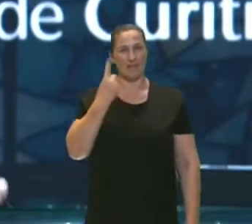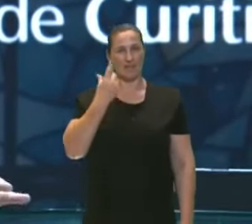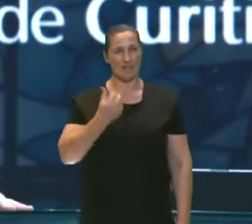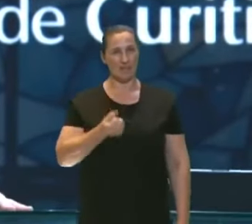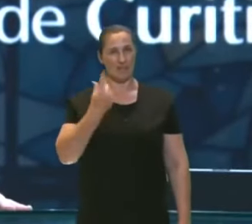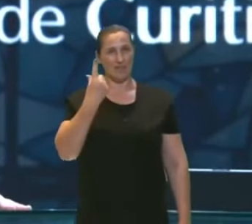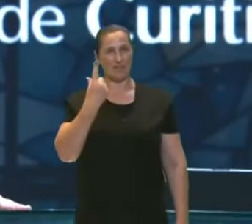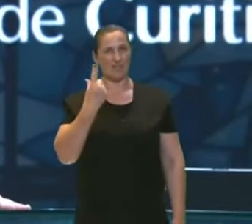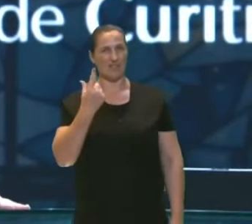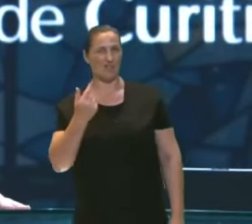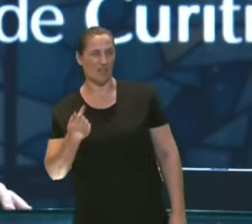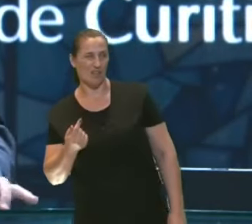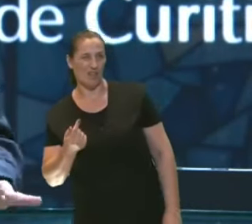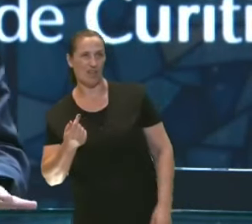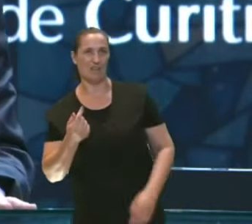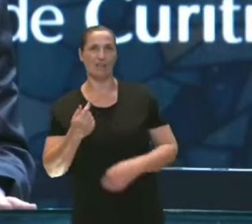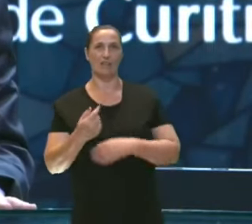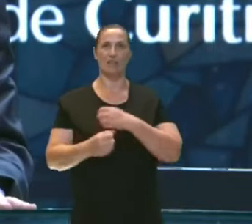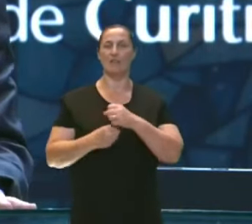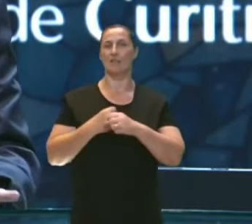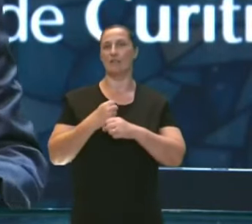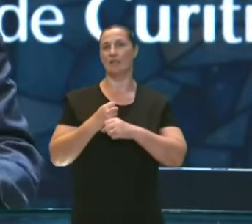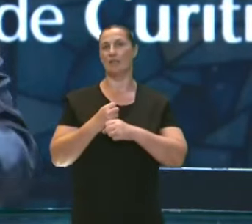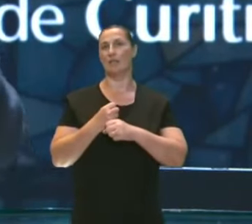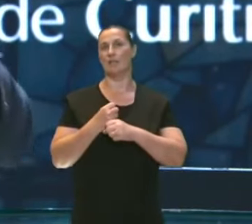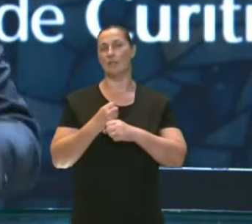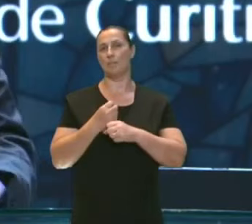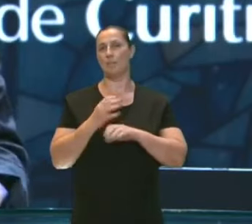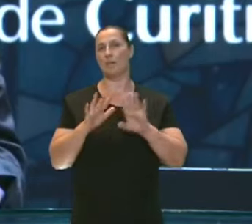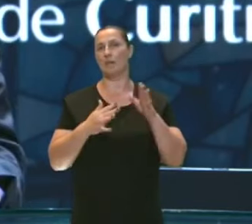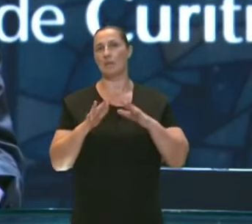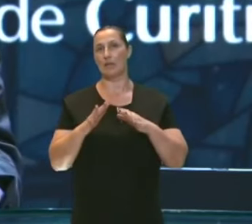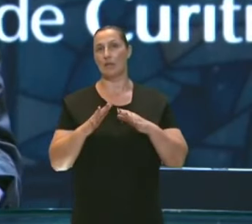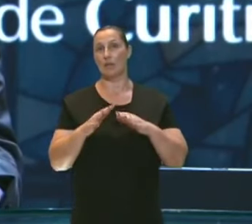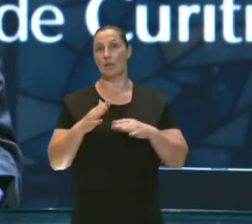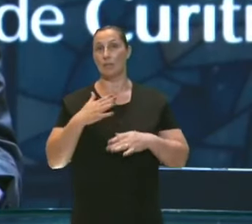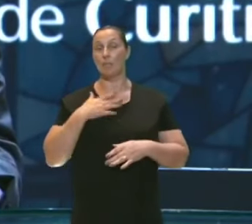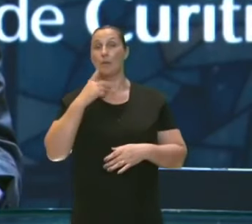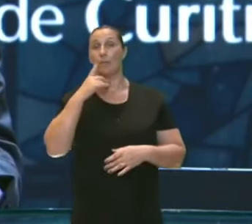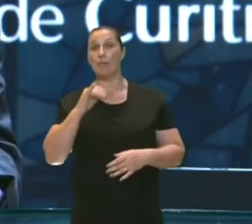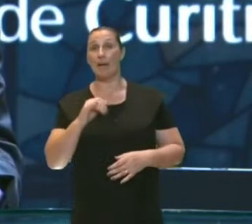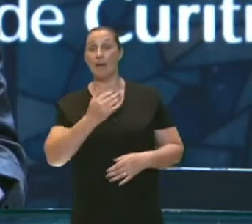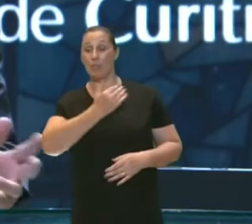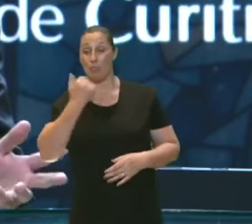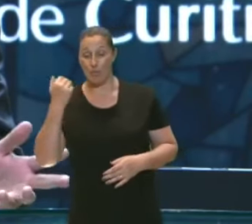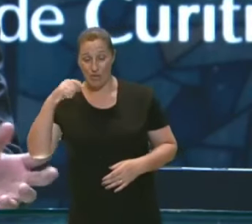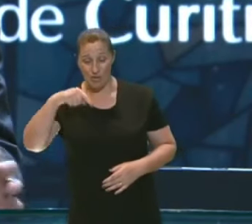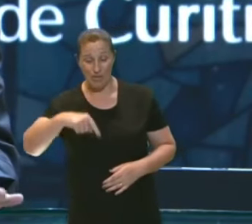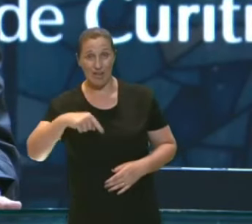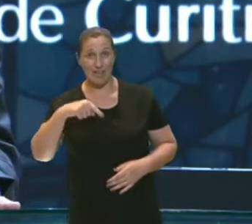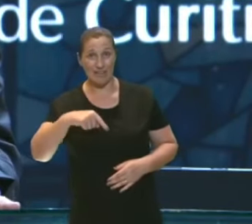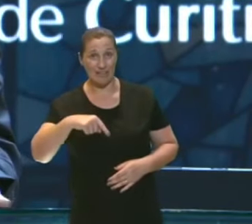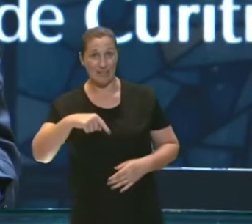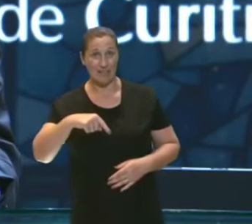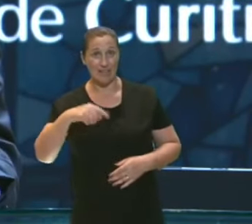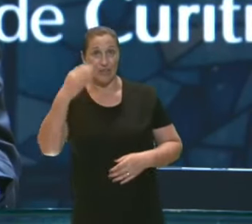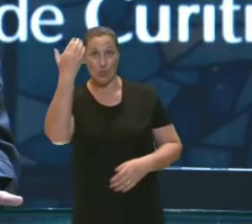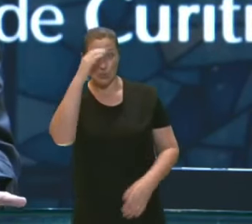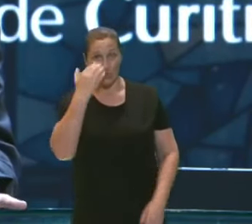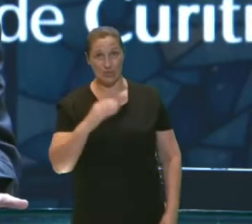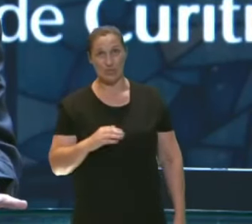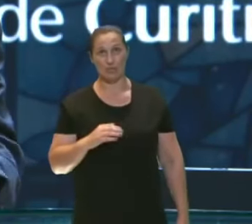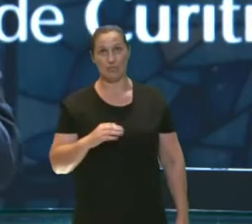16, 17 anos mais ou menos, meu pai faleceu aqui nessa cidade. Eu era pastor no interior de São Paulo